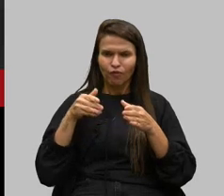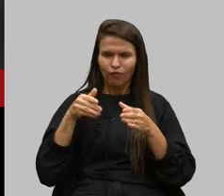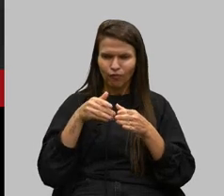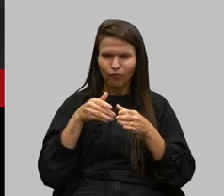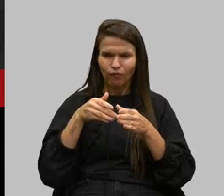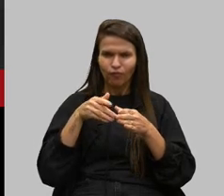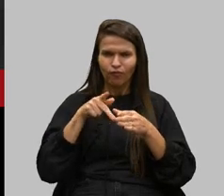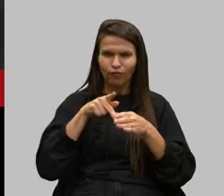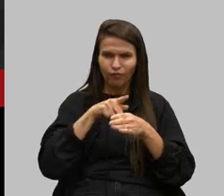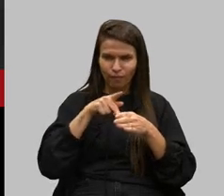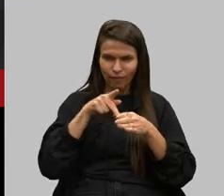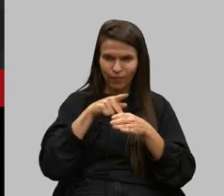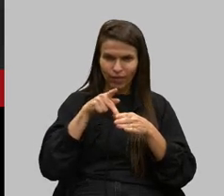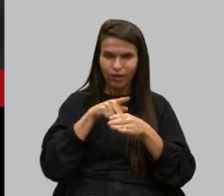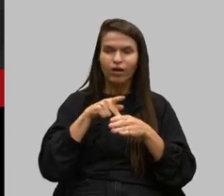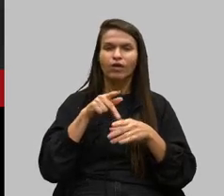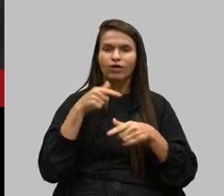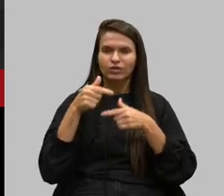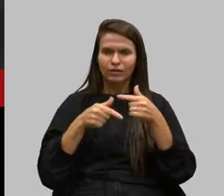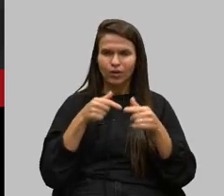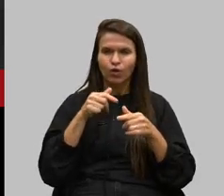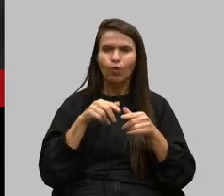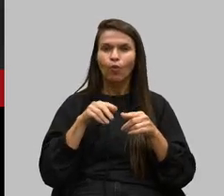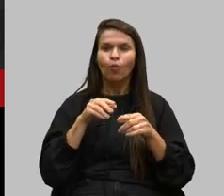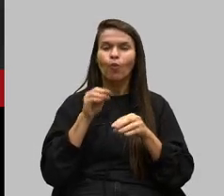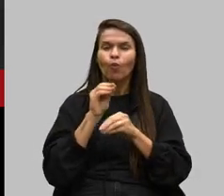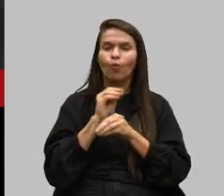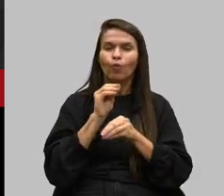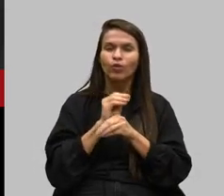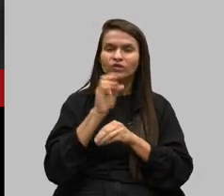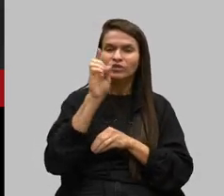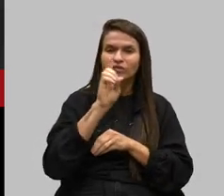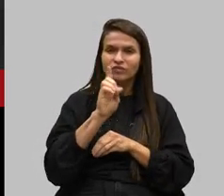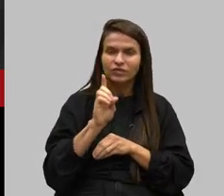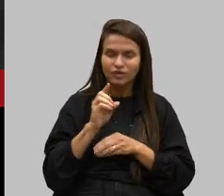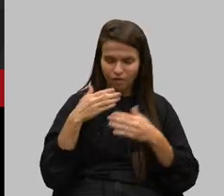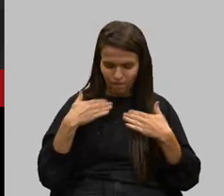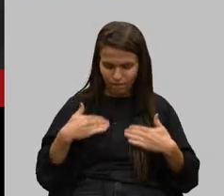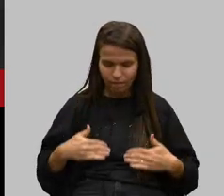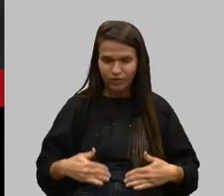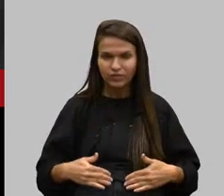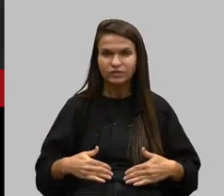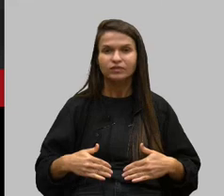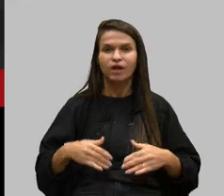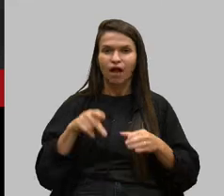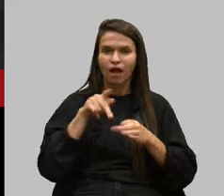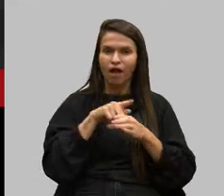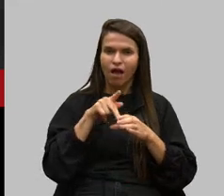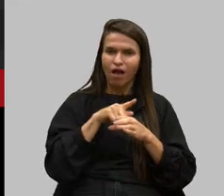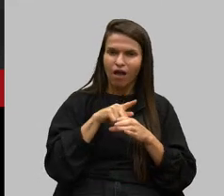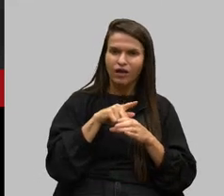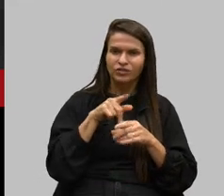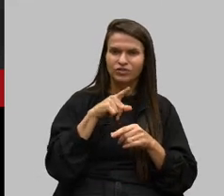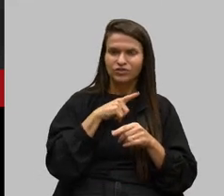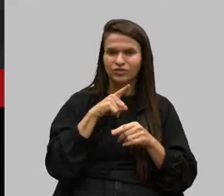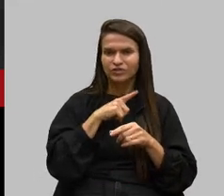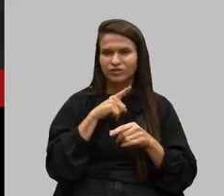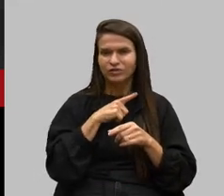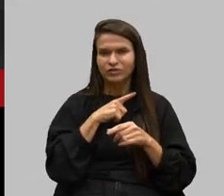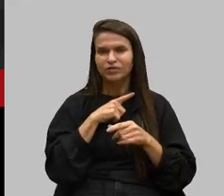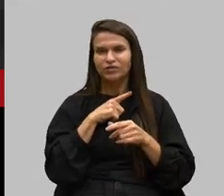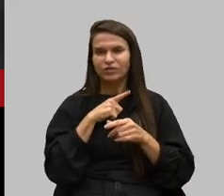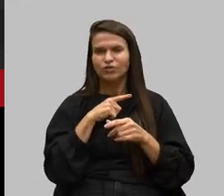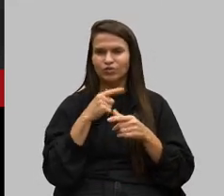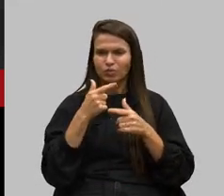muito cuidando dos deficientes físicos mais físicos que ortopedista era paralisia do Plex braal luxação